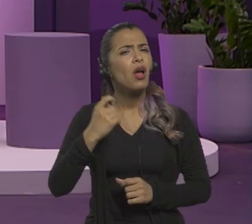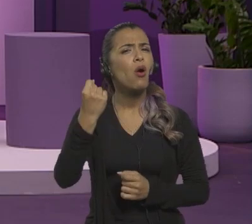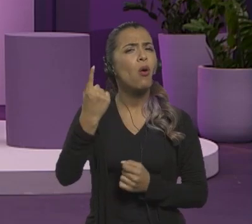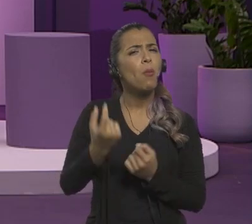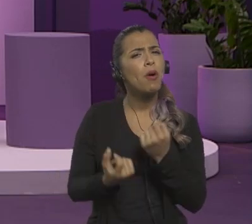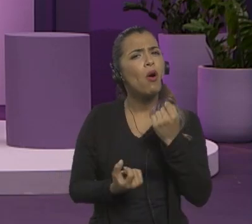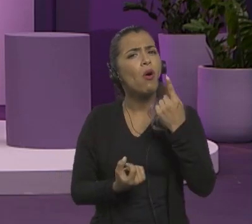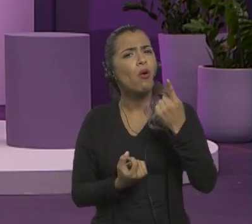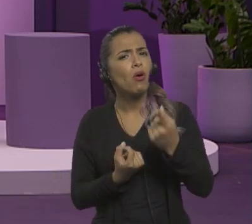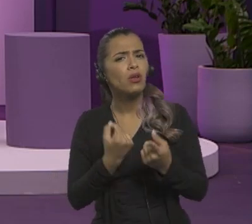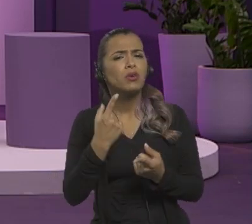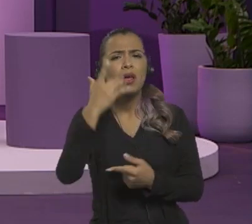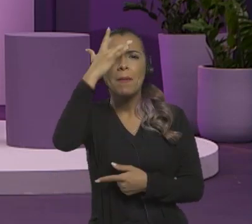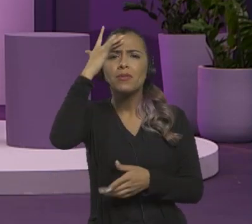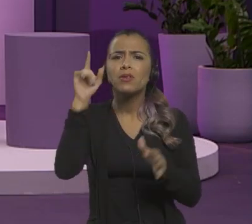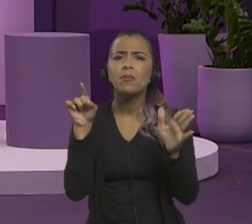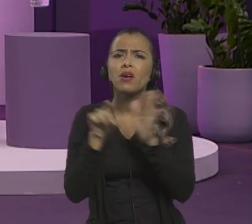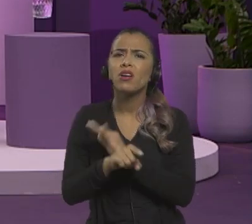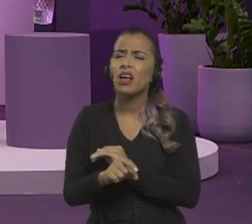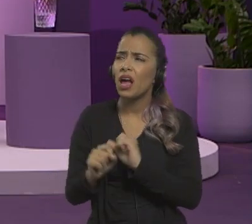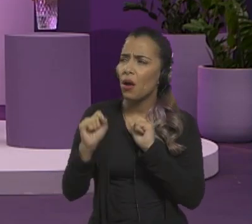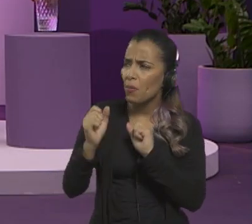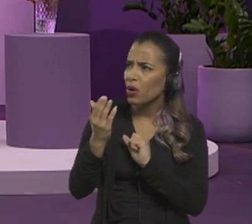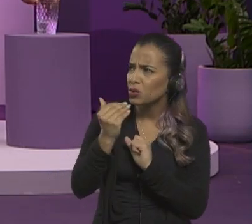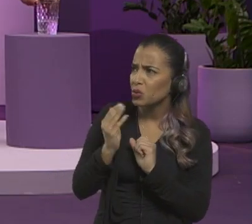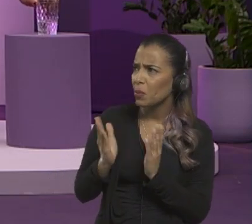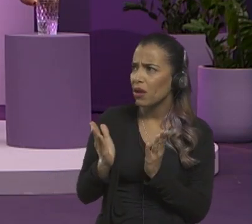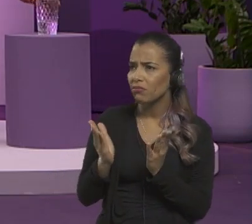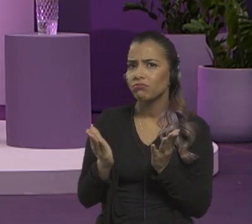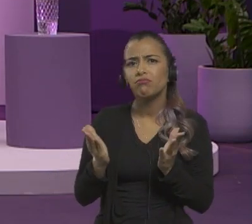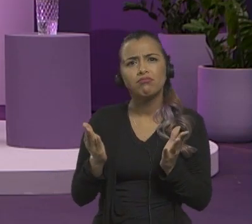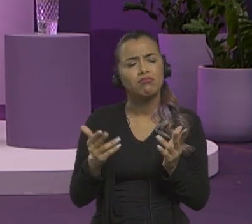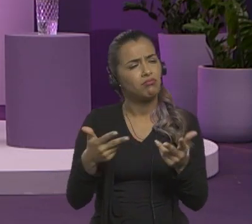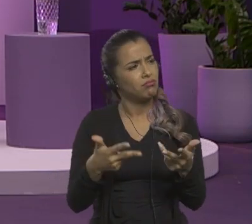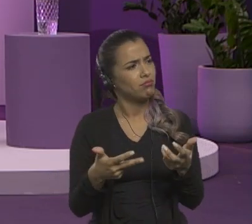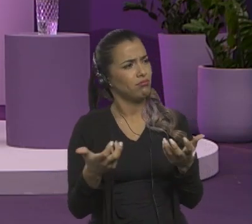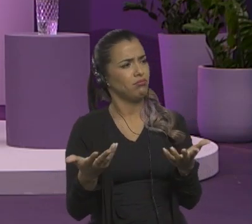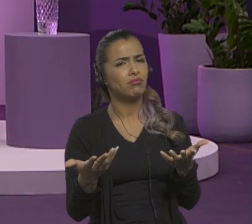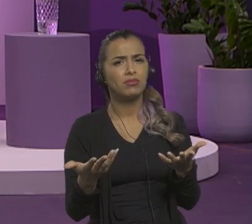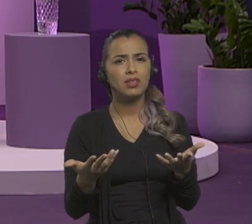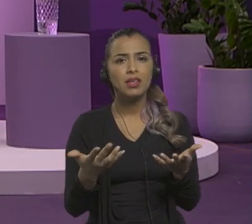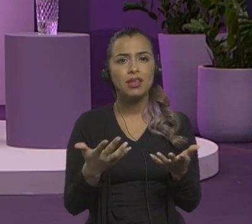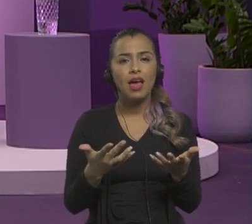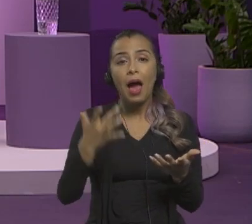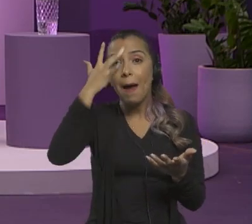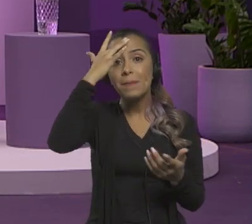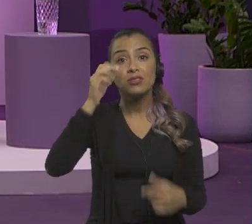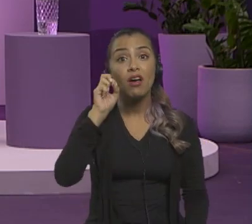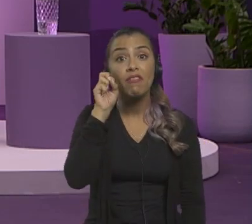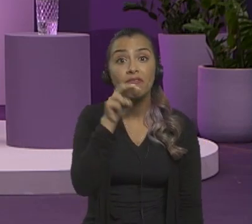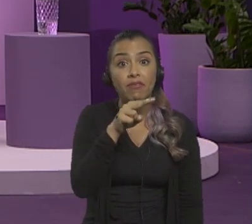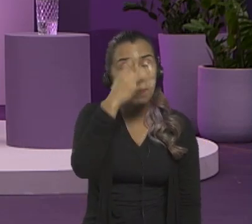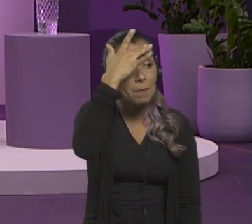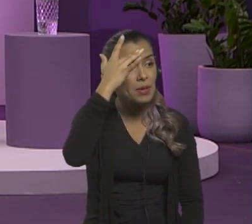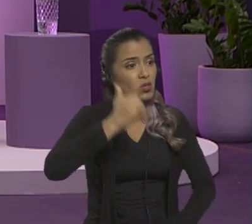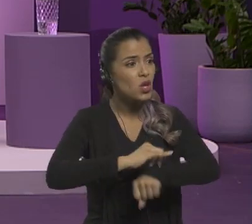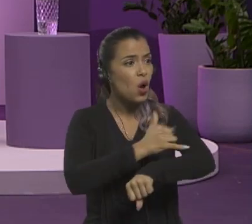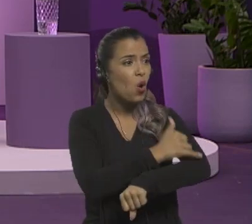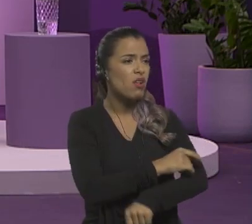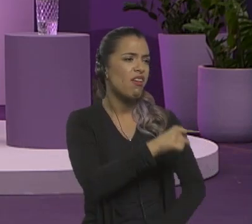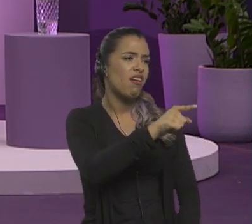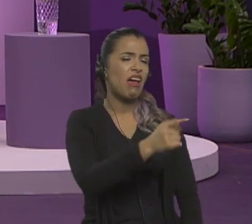pode comer? Ai, o que é compulsão alimentar? A gente sempre está associando a pessoa gorda à comida, a comer, a fazer